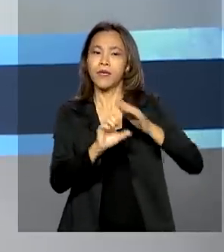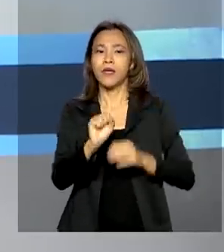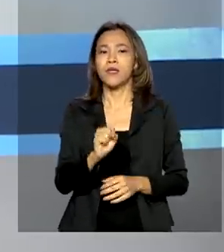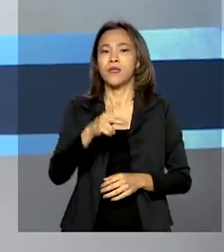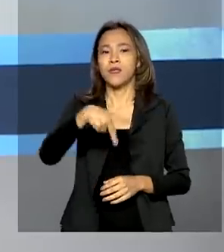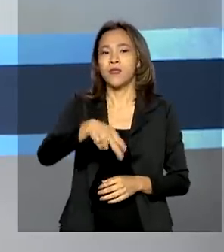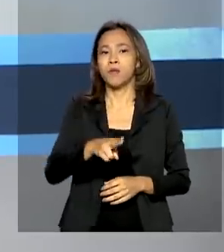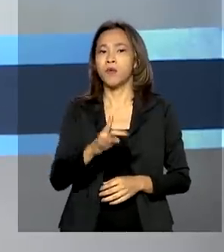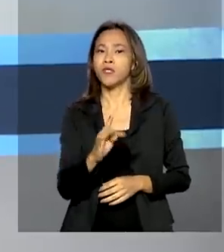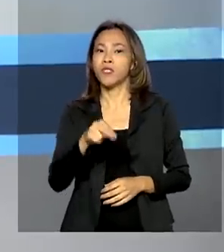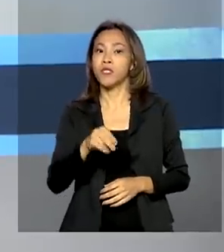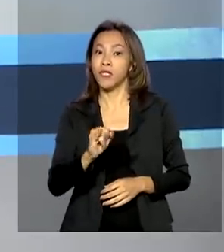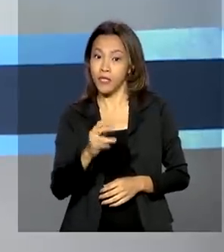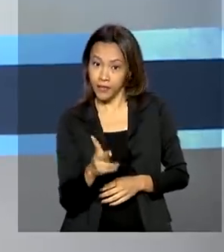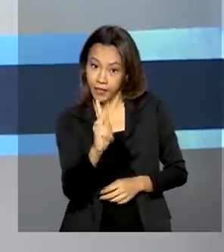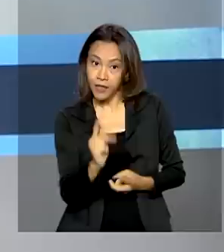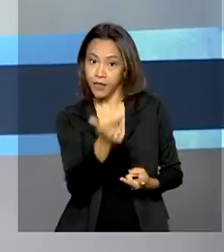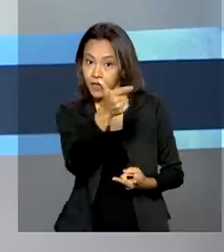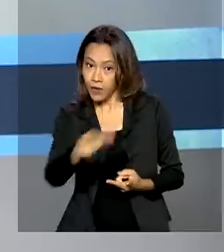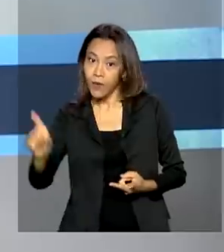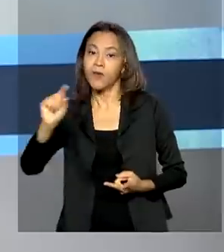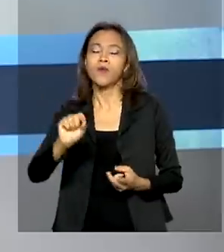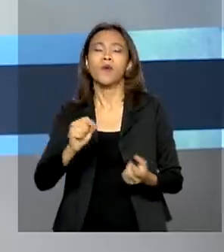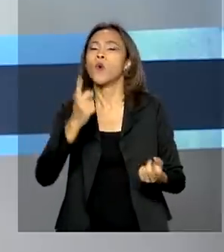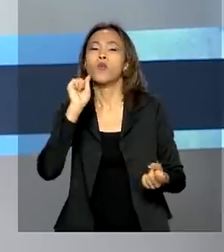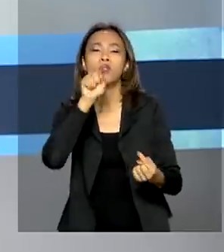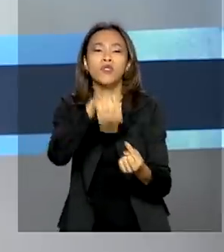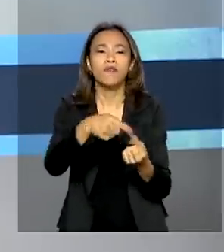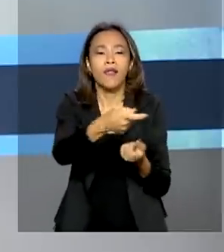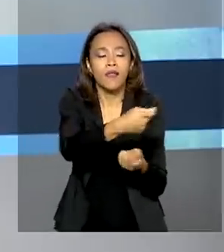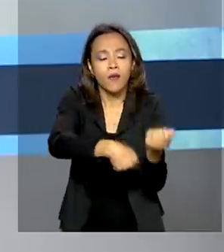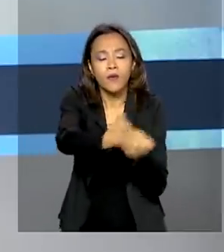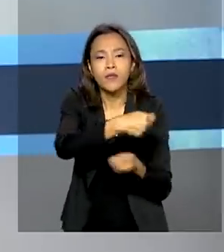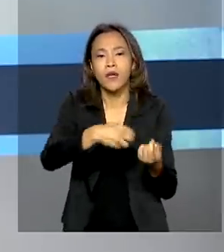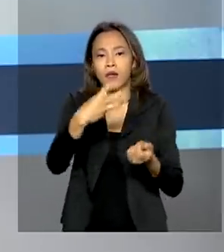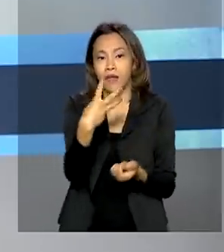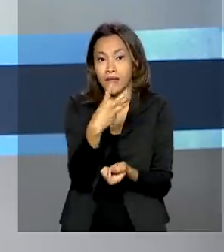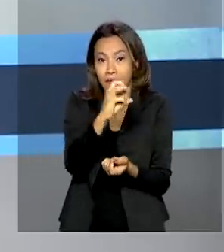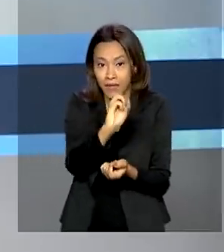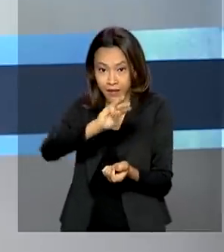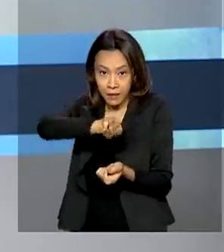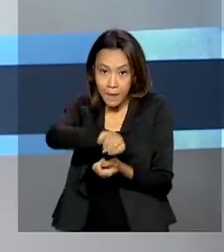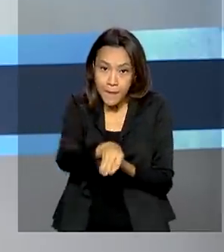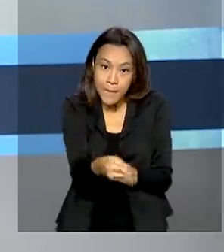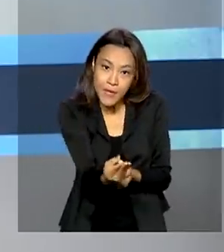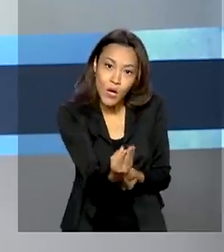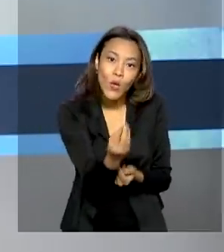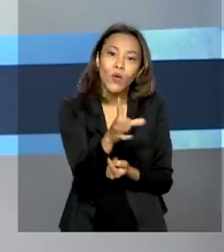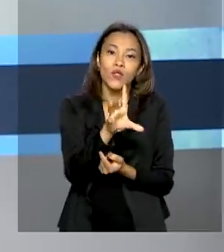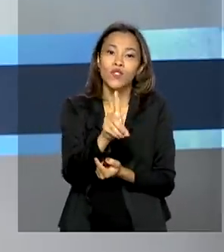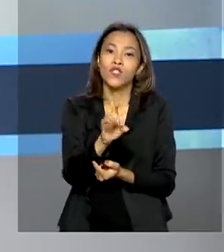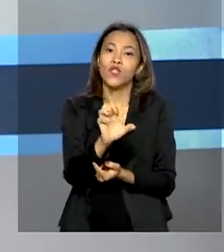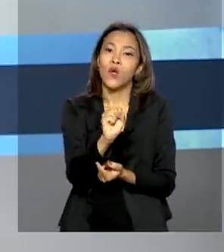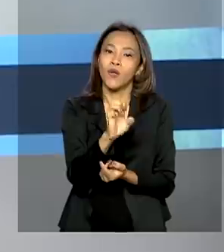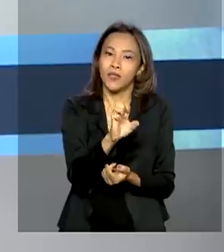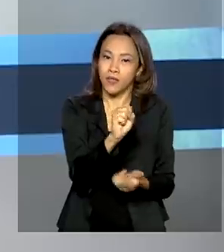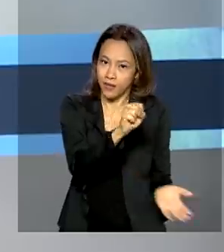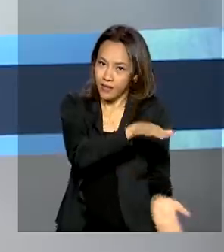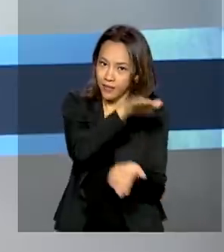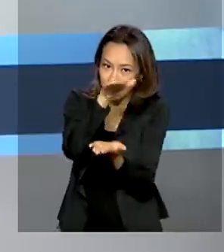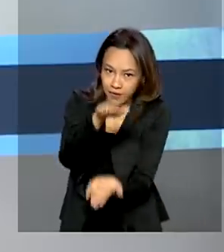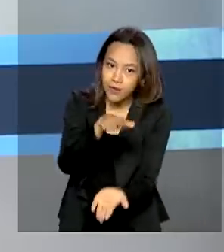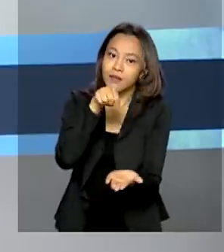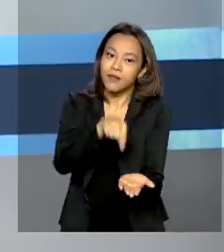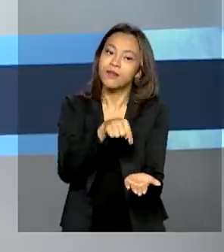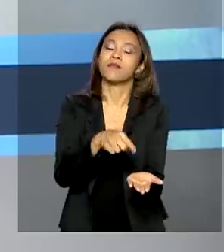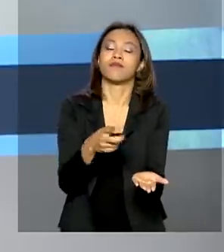do imunizante Covaxin. O objetivo é negociar mais 30 milhões de doses de vacinas contra a Covid-19. A